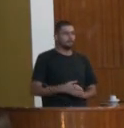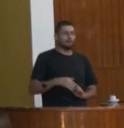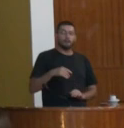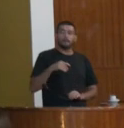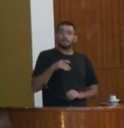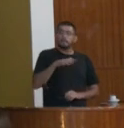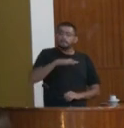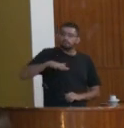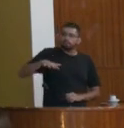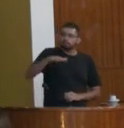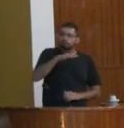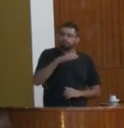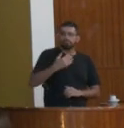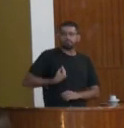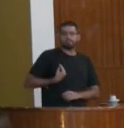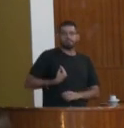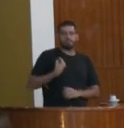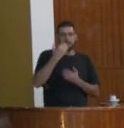todos pela presença